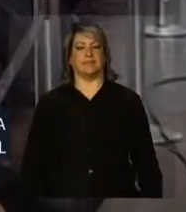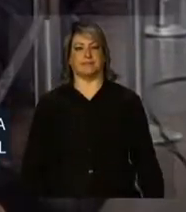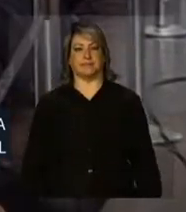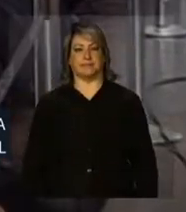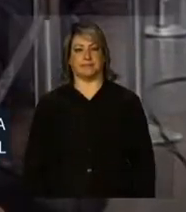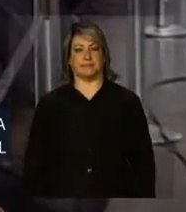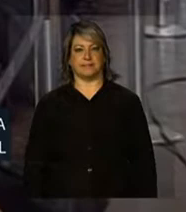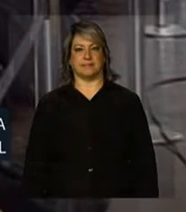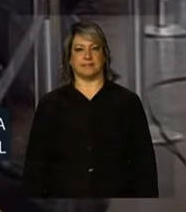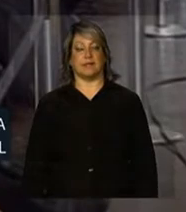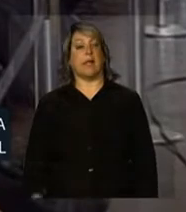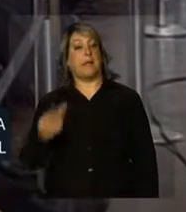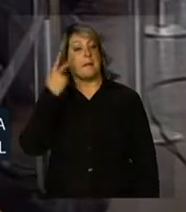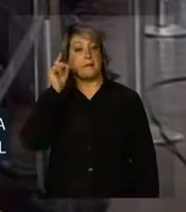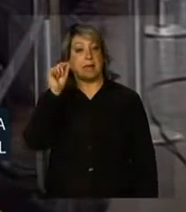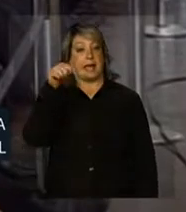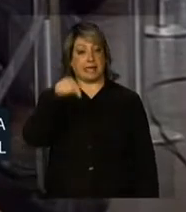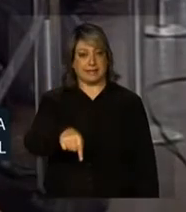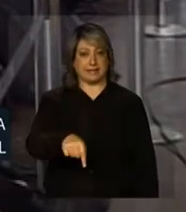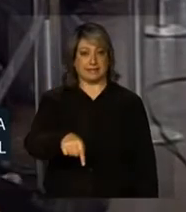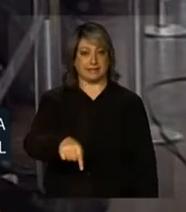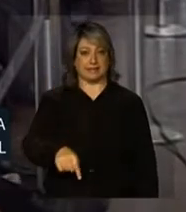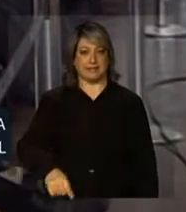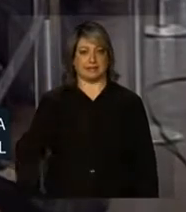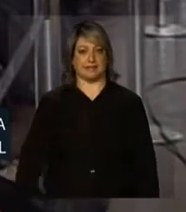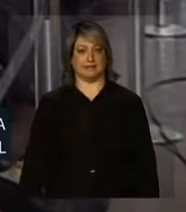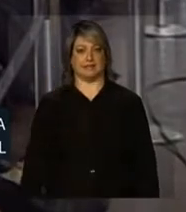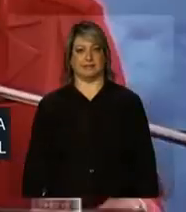E para isso